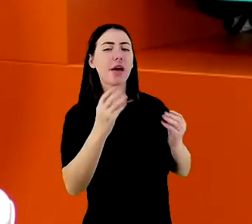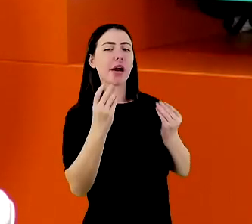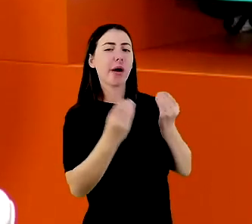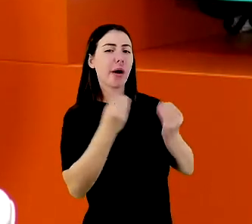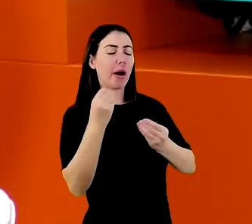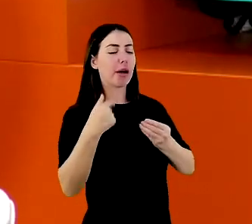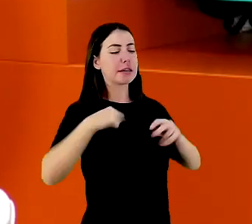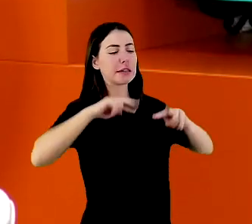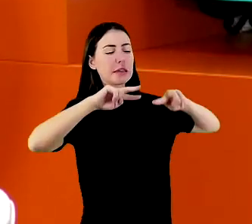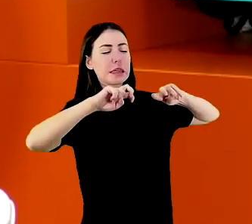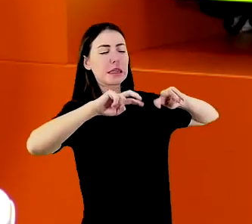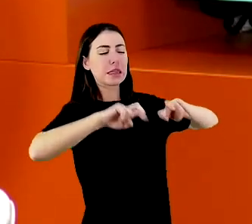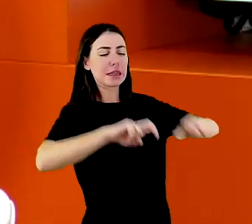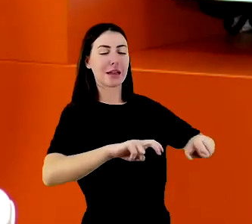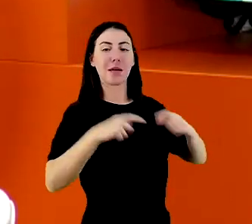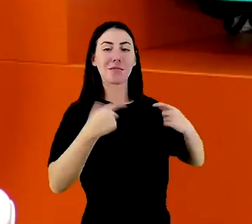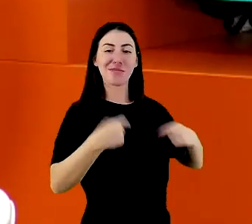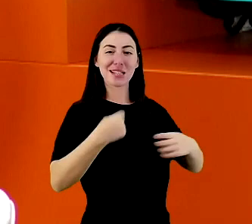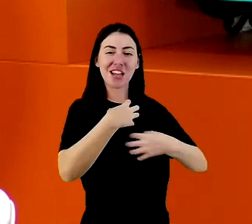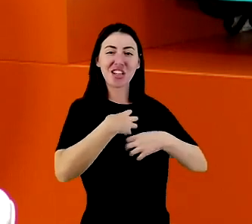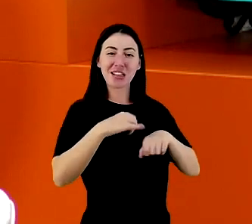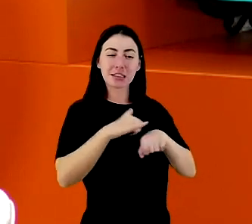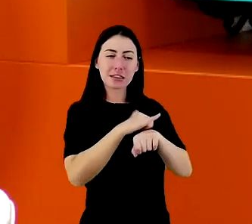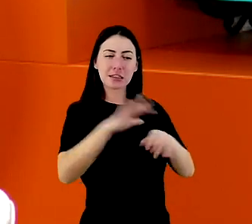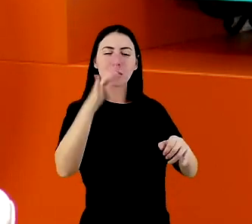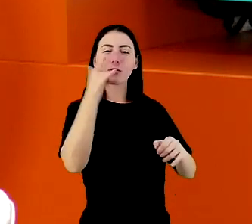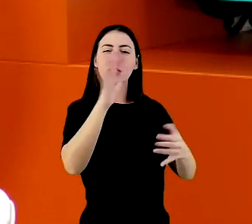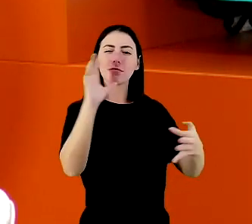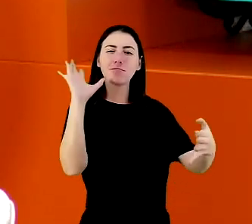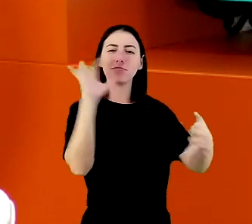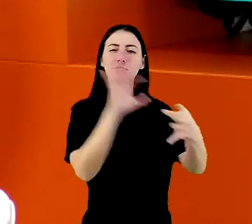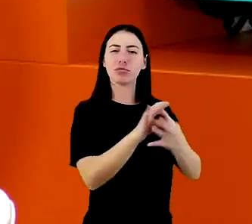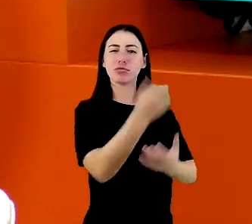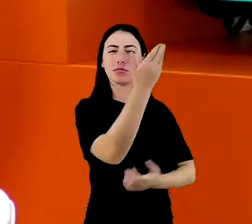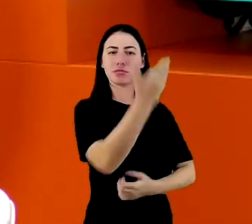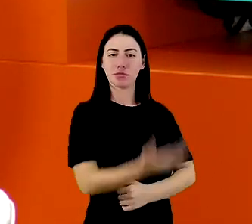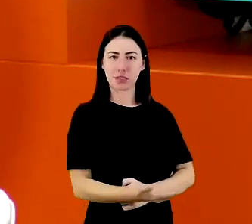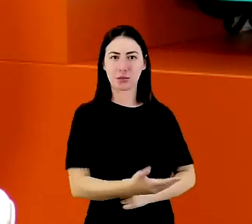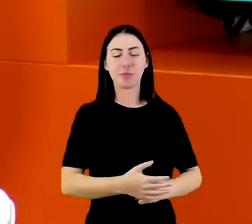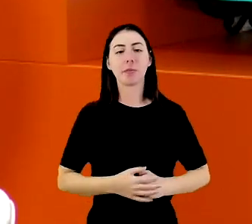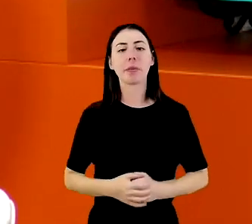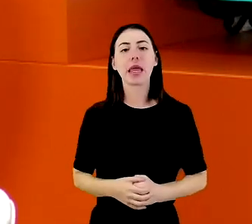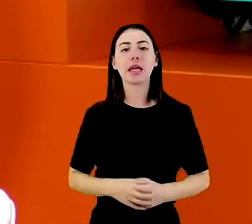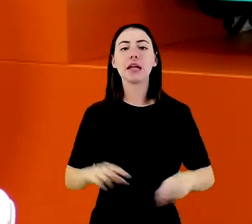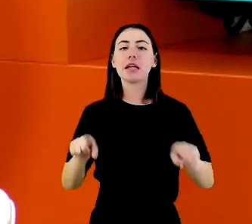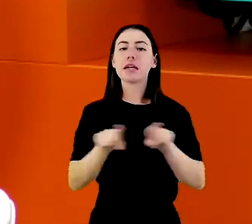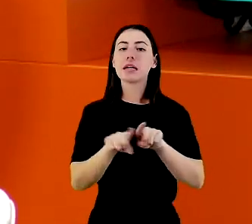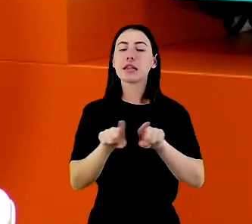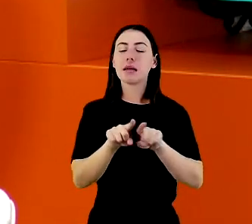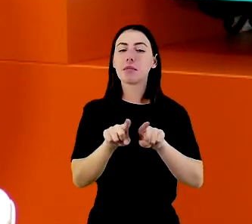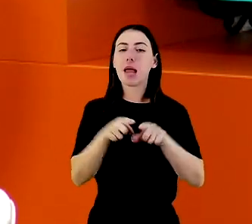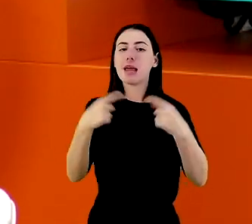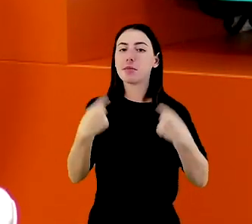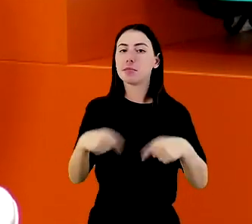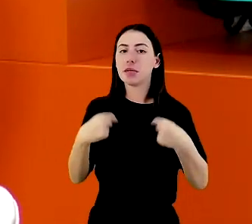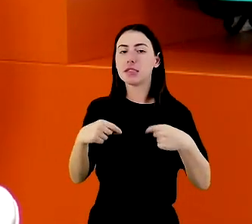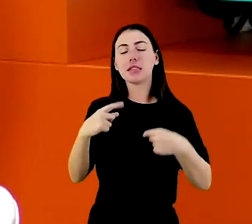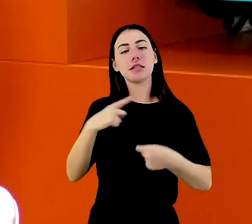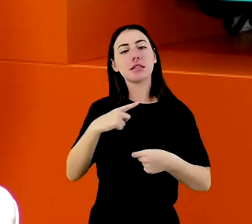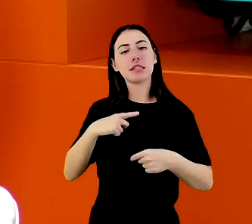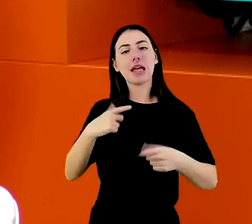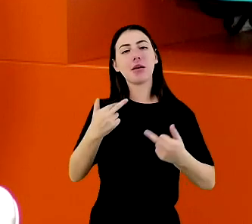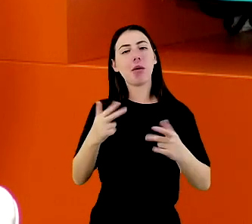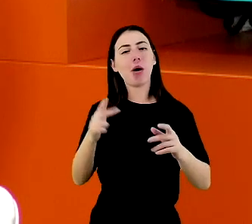do cliente, né? No canal que o cliente quer. E, segundo, eu preciso ter o cuidado de gerar, de